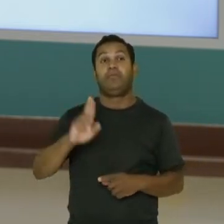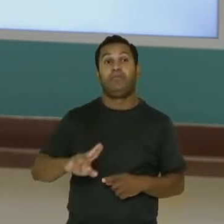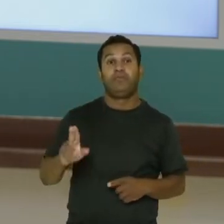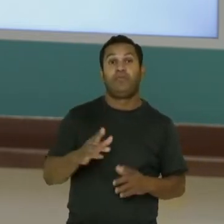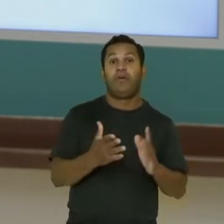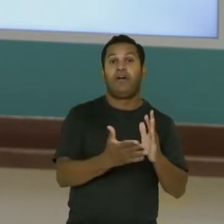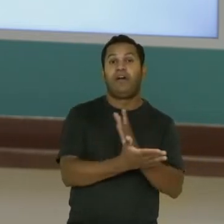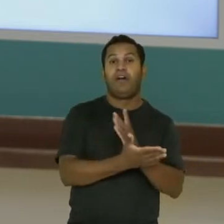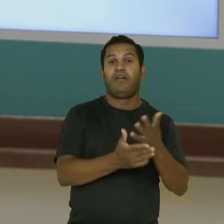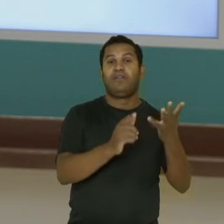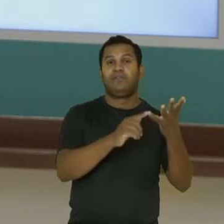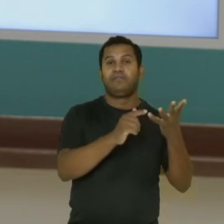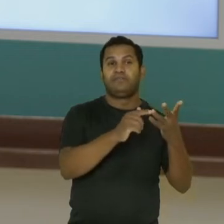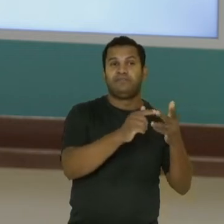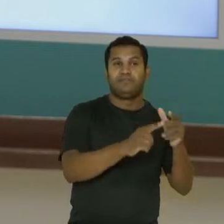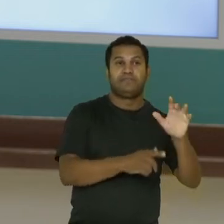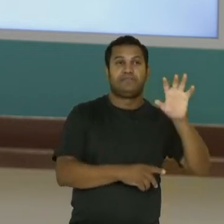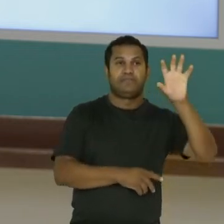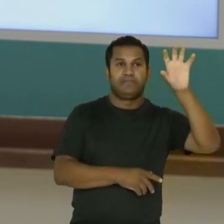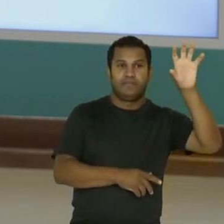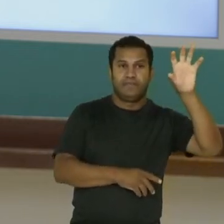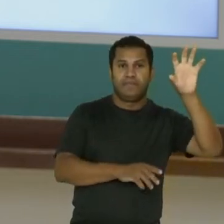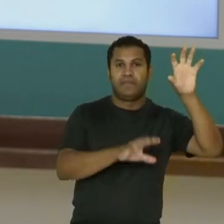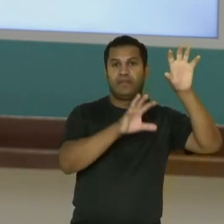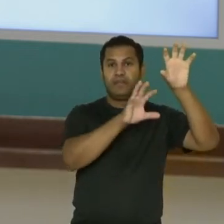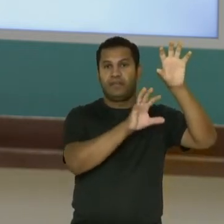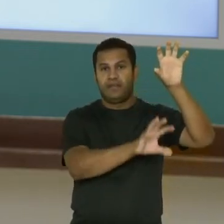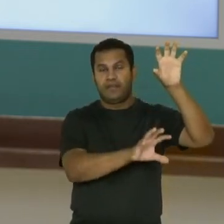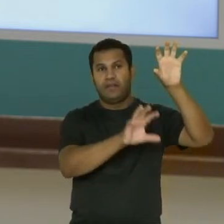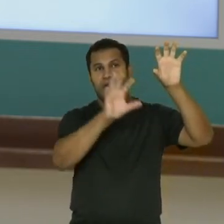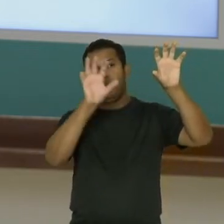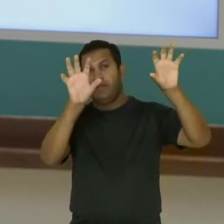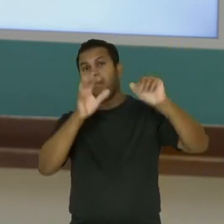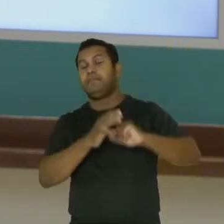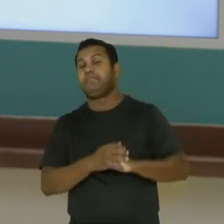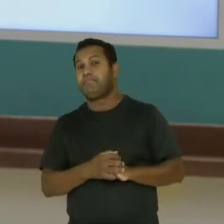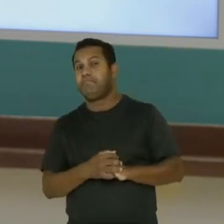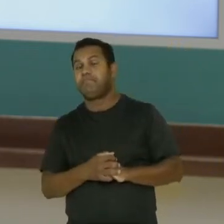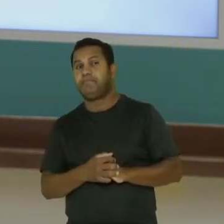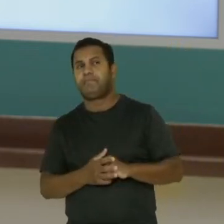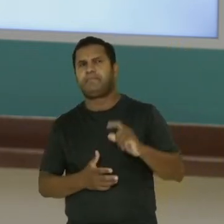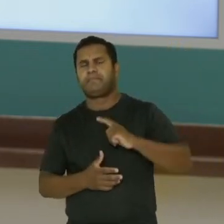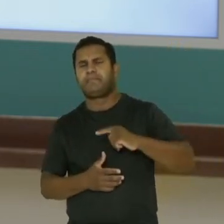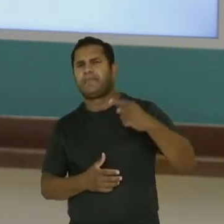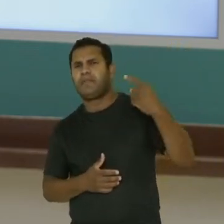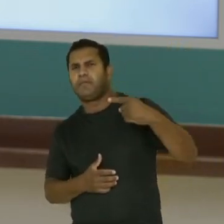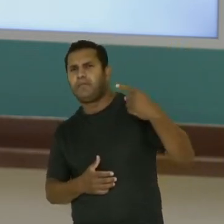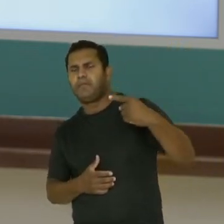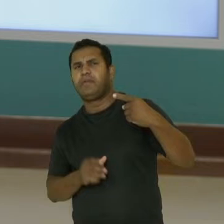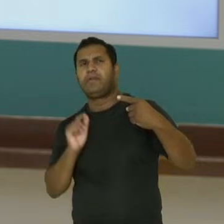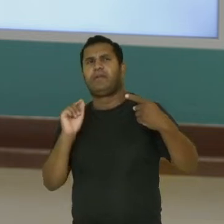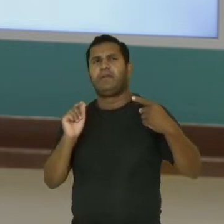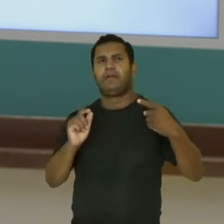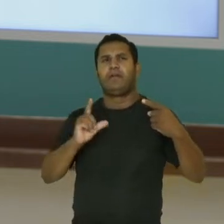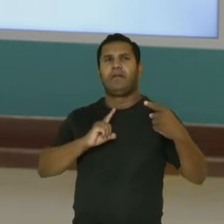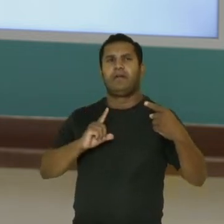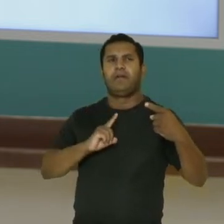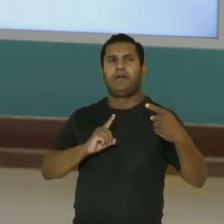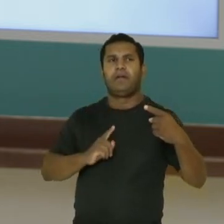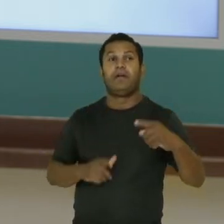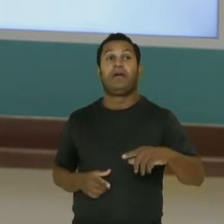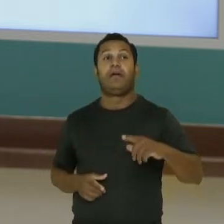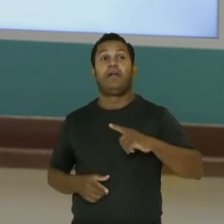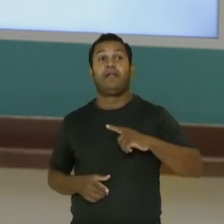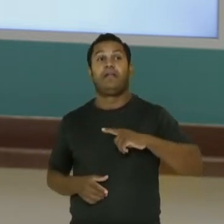para esta ou para esta regionalização. Neste caso aqui, nós temos a divisão segundo o IBGE, né,